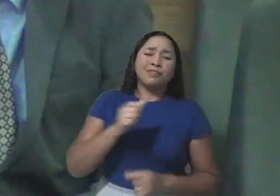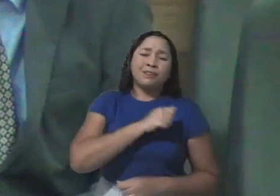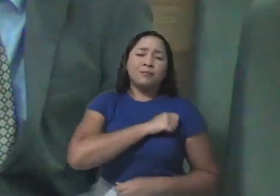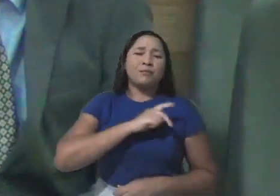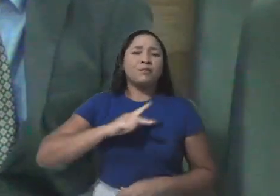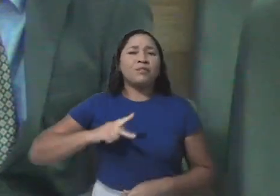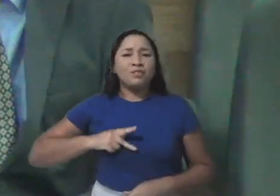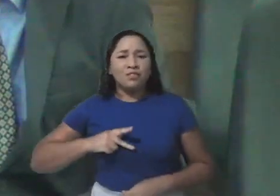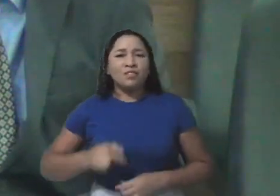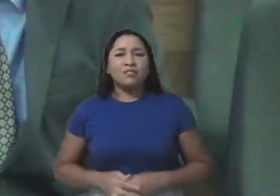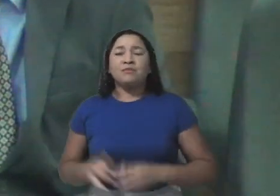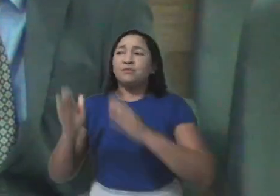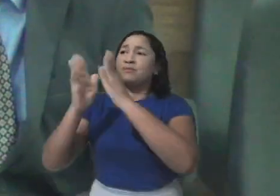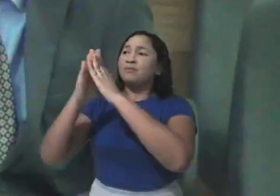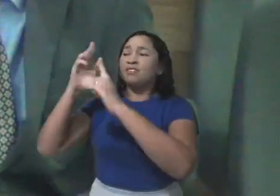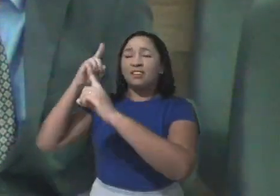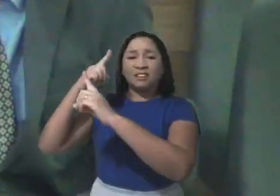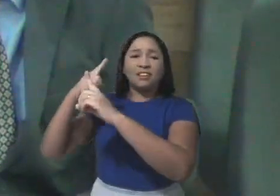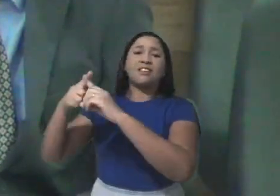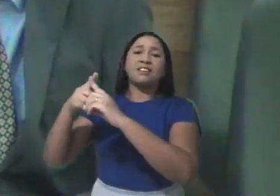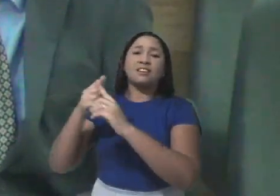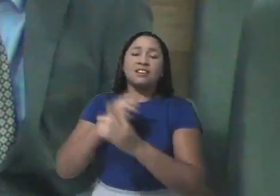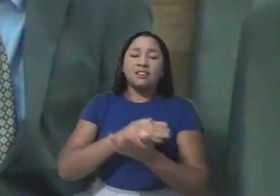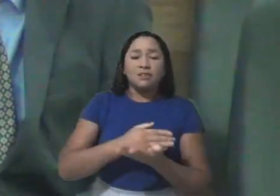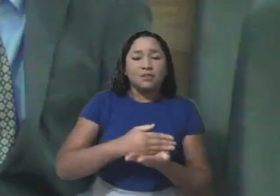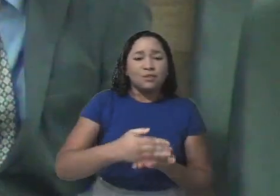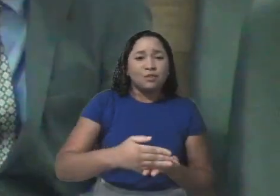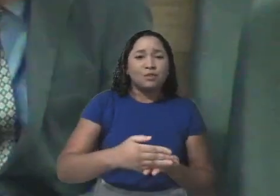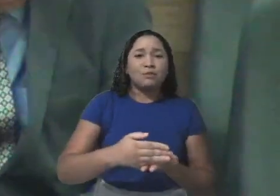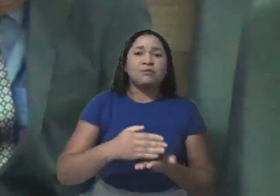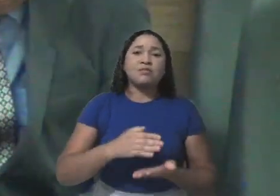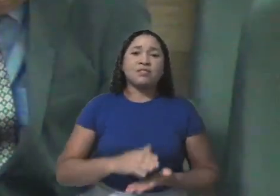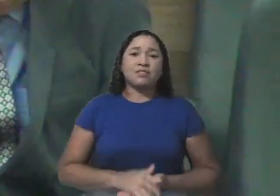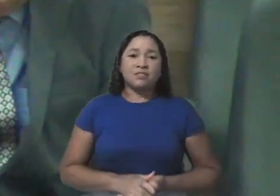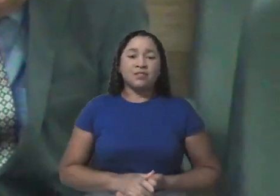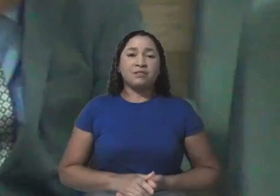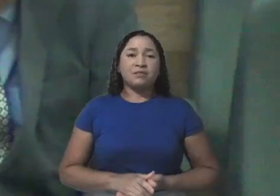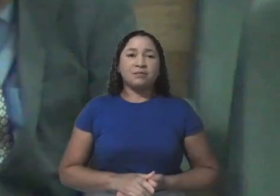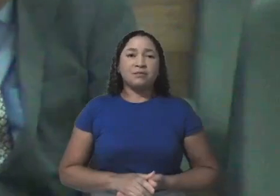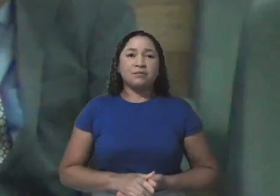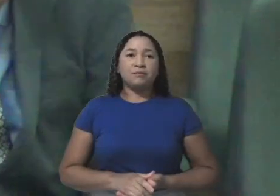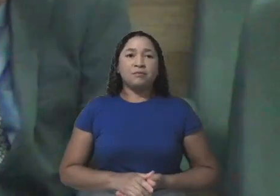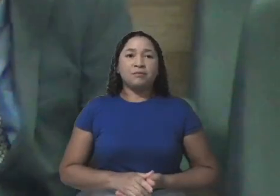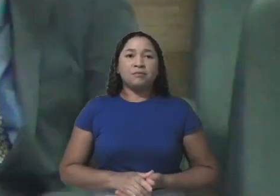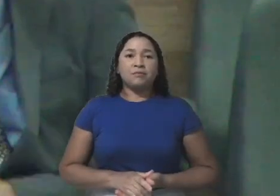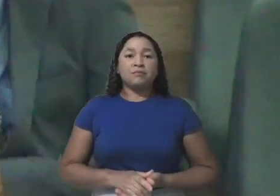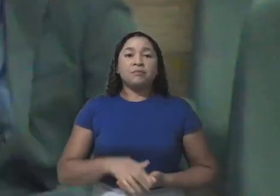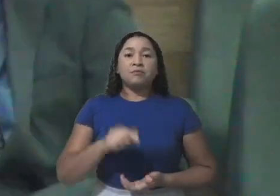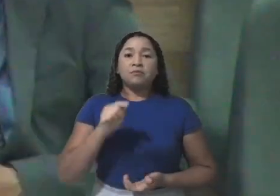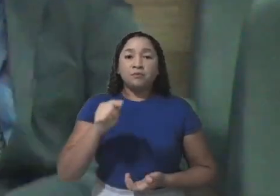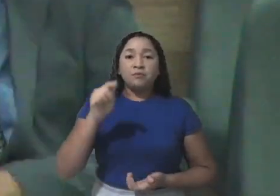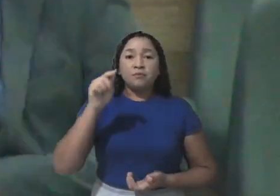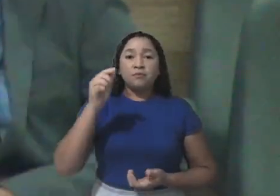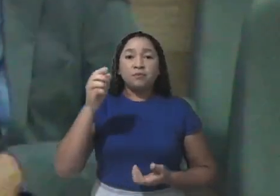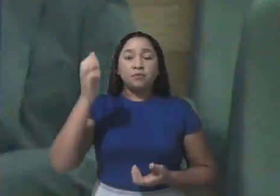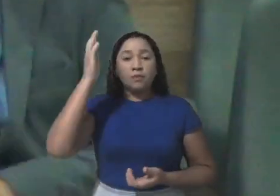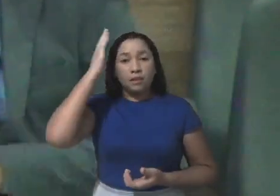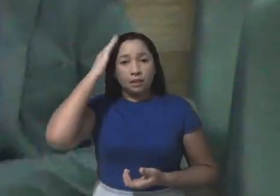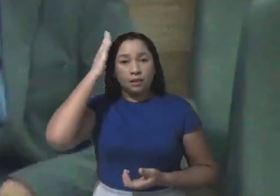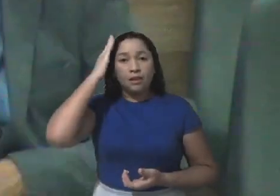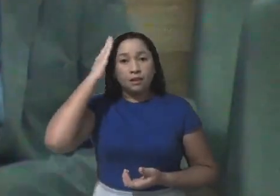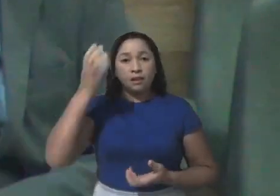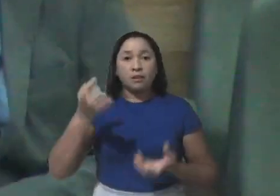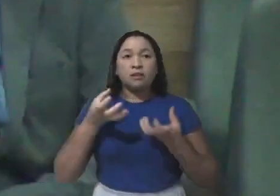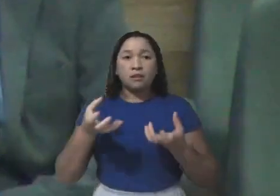igreja primitiva, é da igreja que nos é modelo de igreja. Se você quer saber como deve ser, como deve